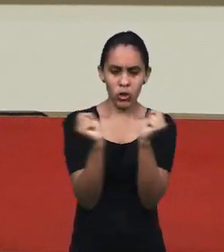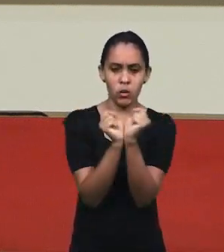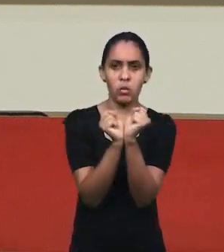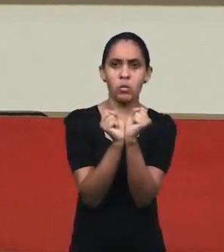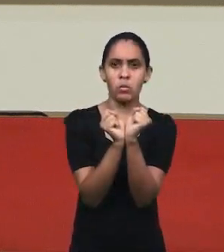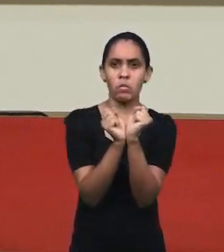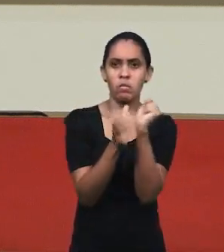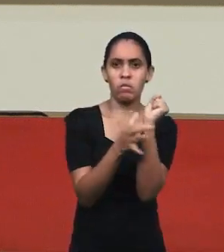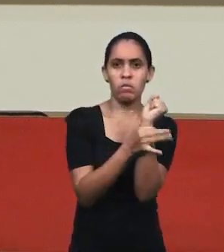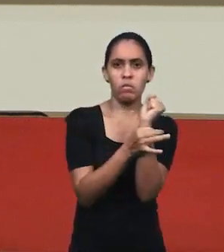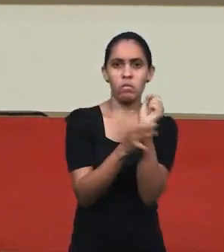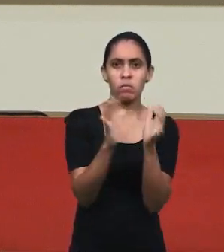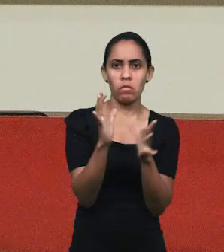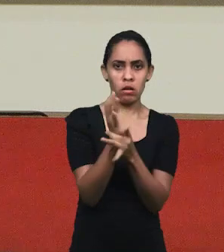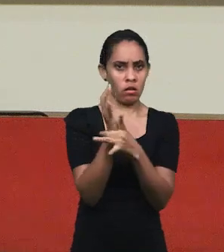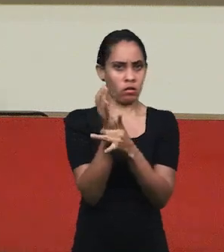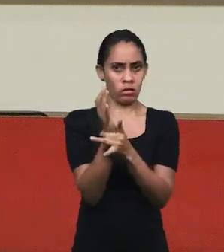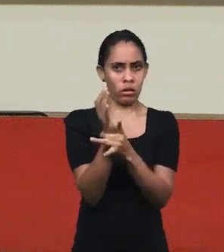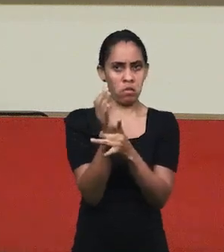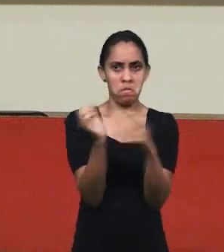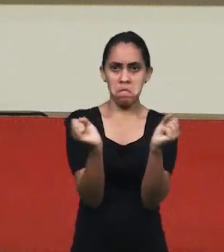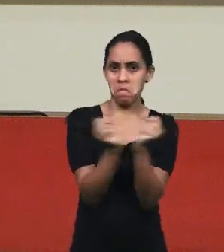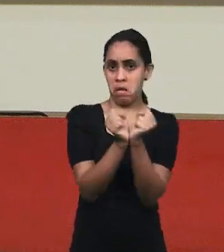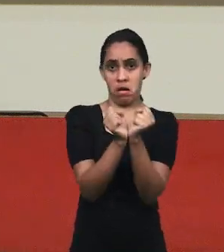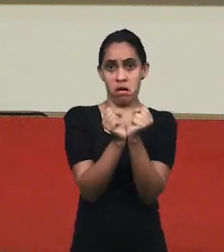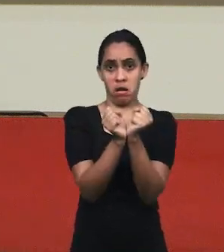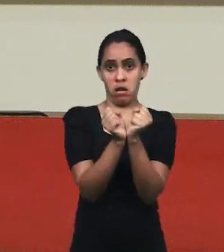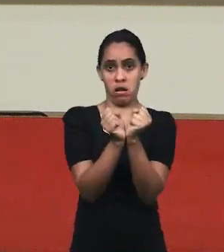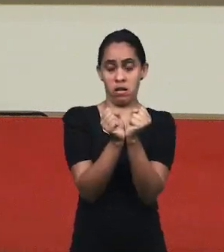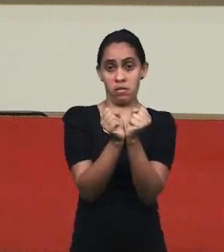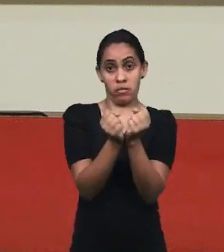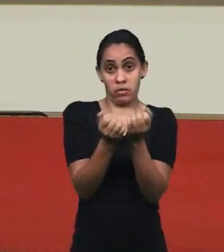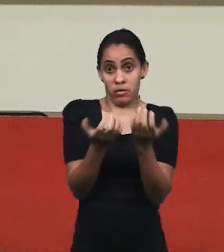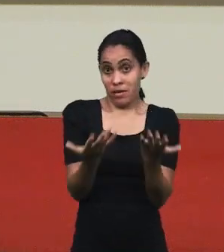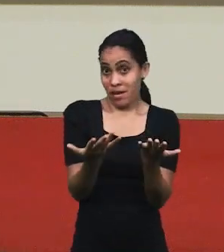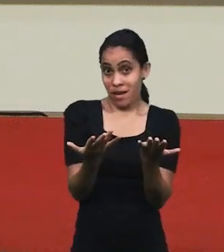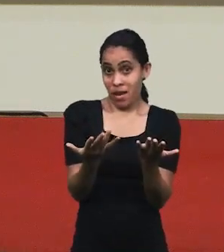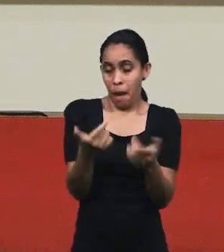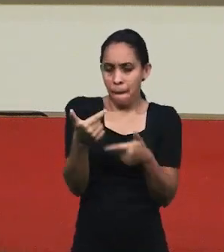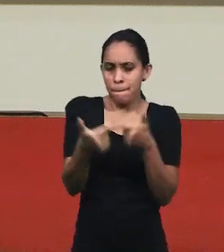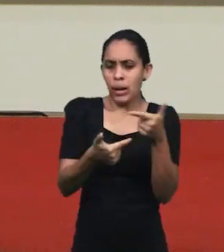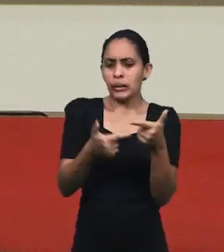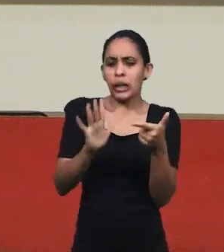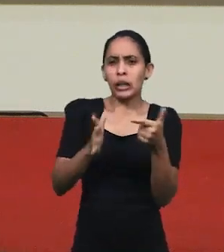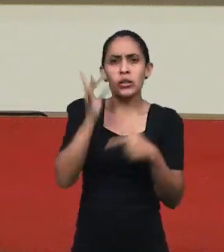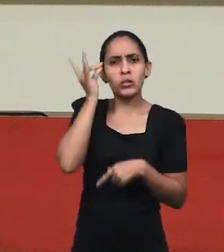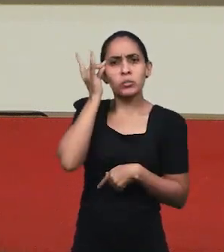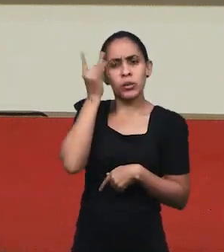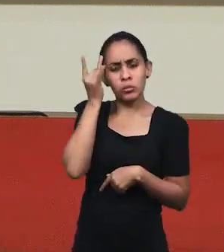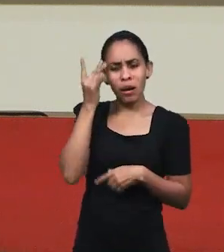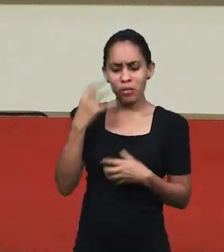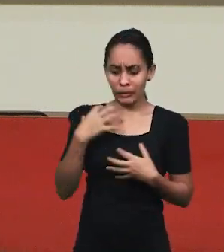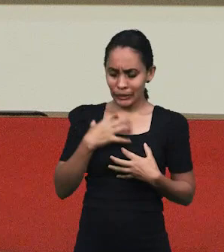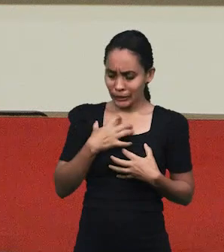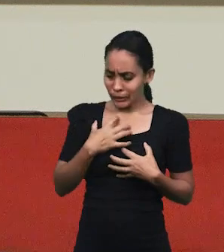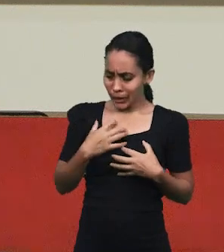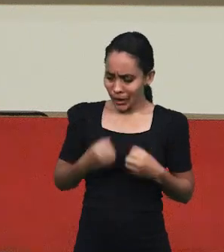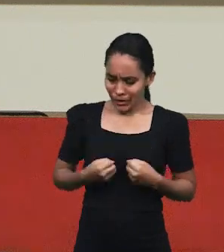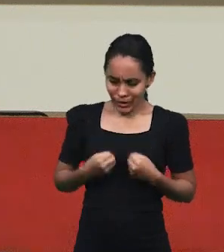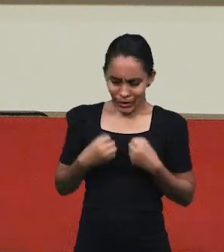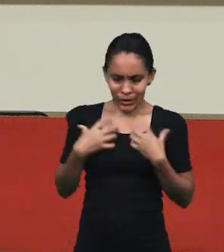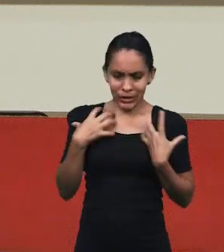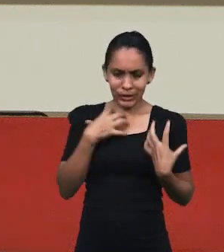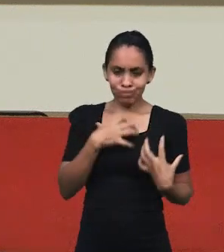batalhas que não se vence com algemas, não se vence imobilizando alguém. Há batalhas que são espirituais, que são familiares, que